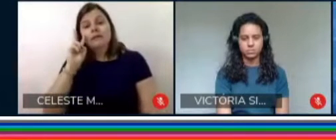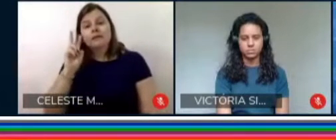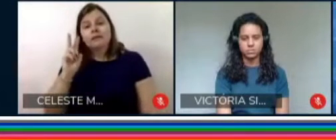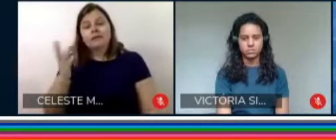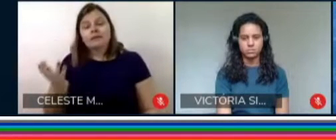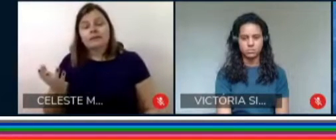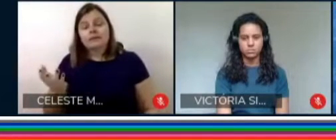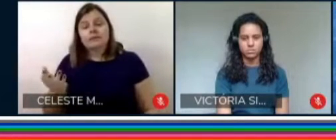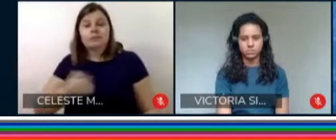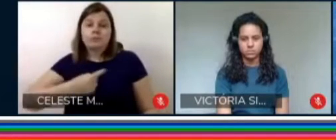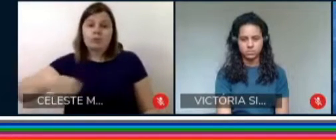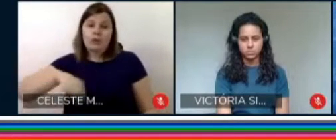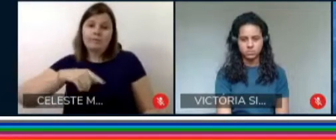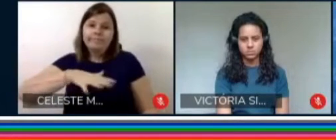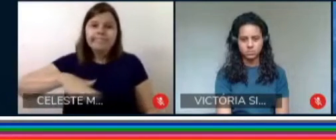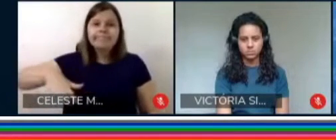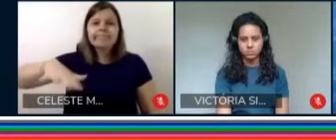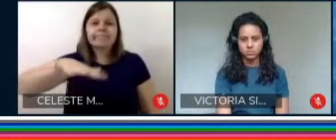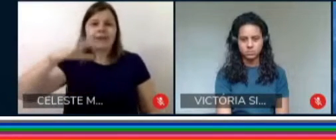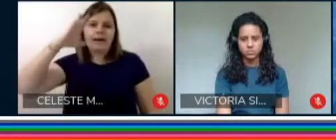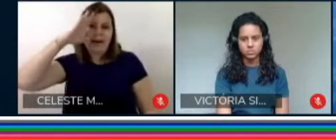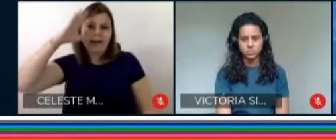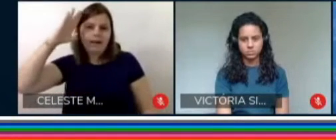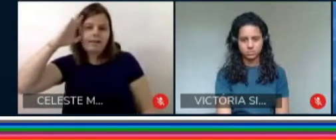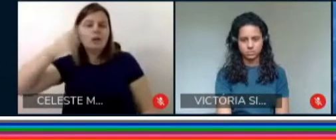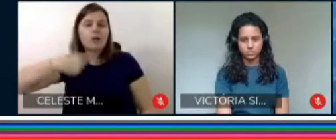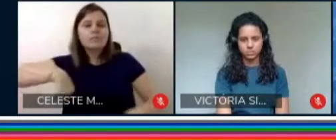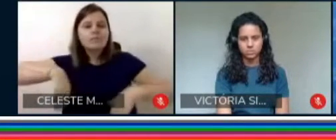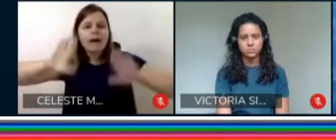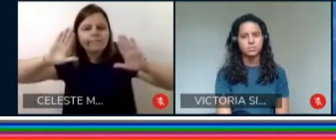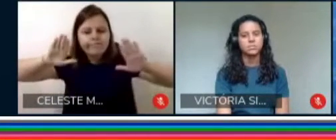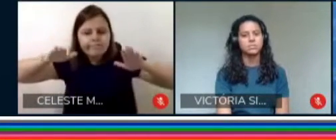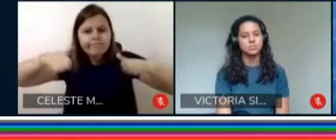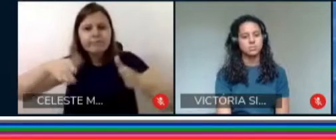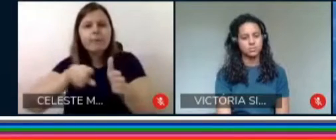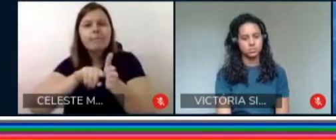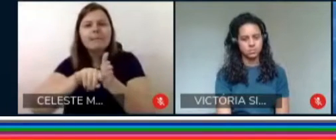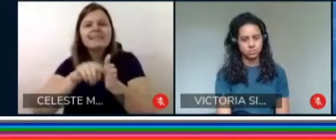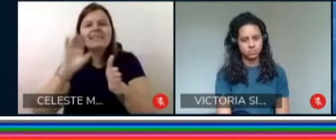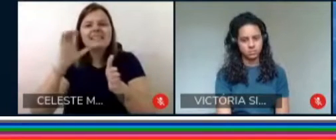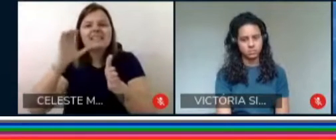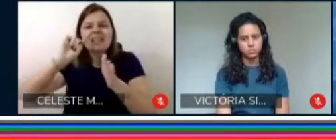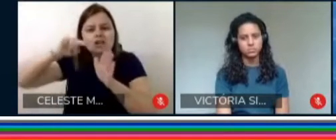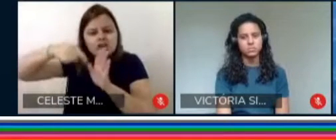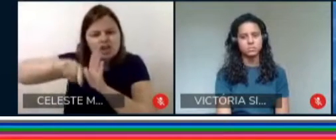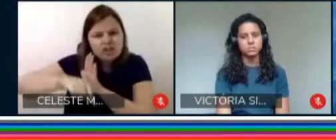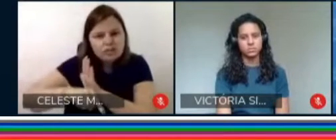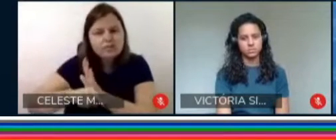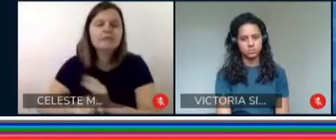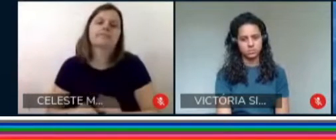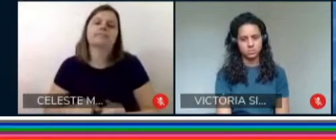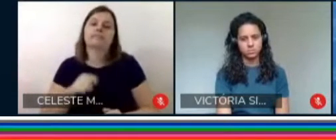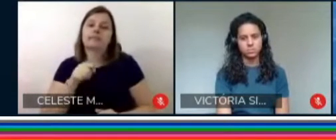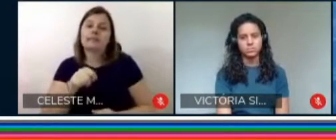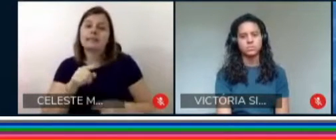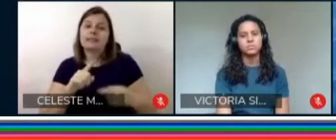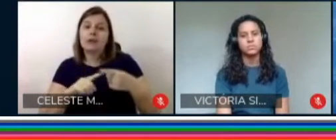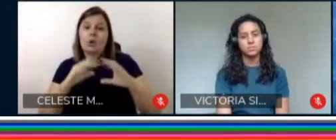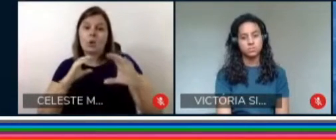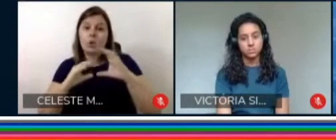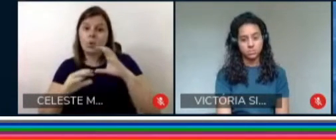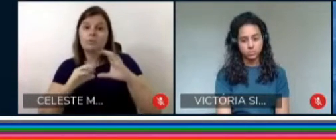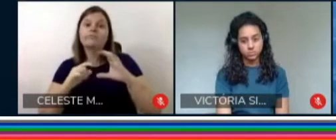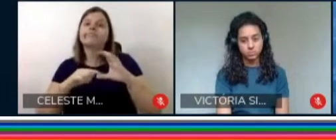áreas acadêmicas, nos baseamos na pesquisa científica, esses passos todos, especialmente o comunicar, fazem parte